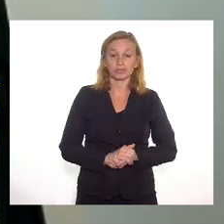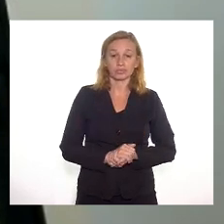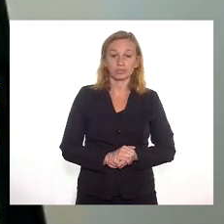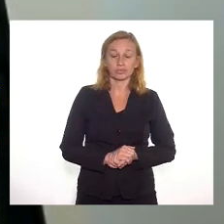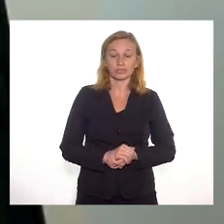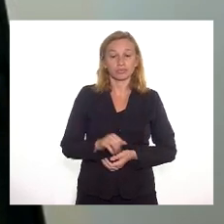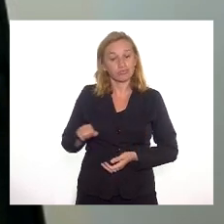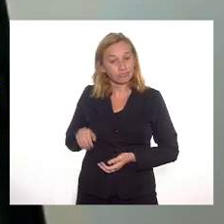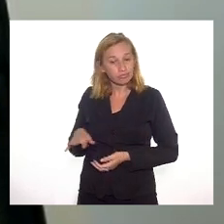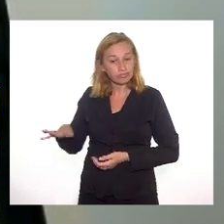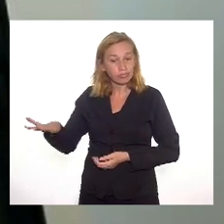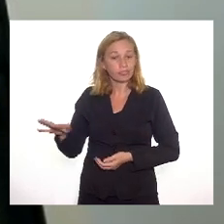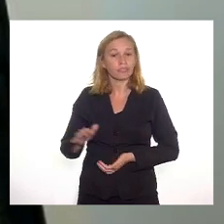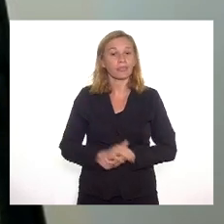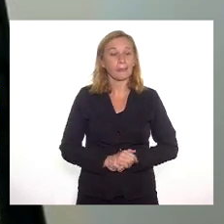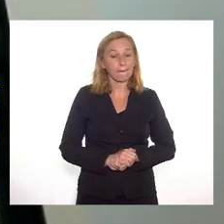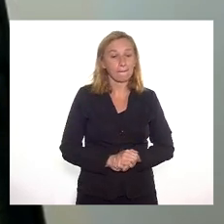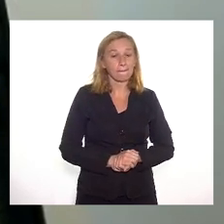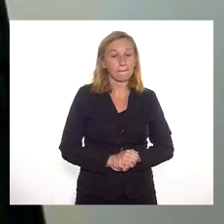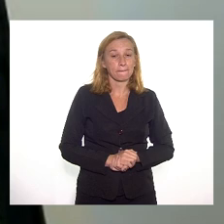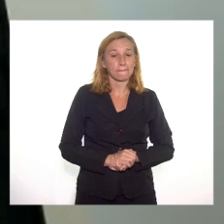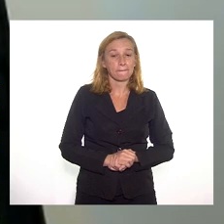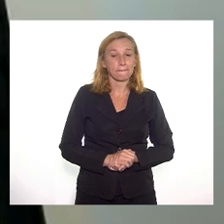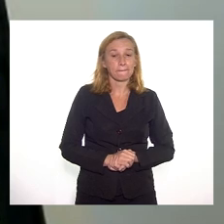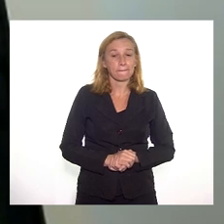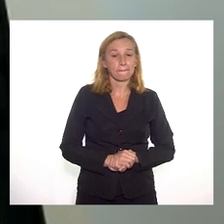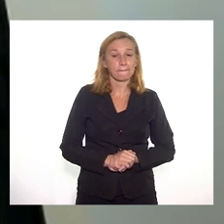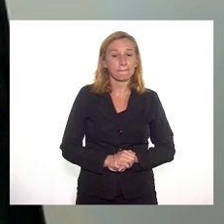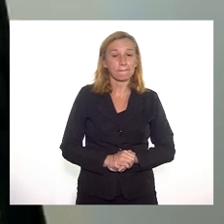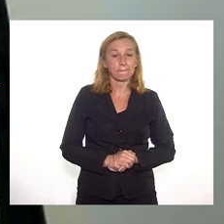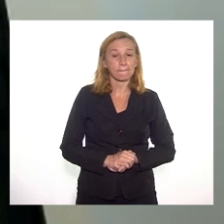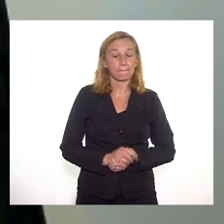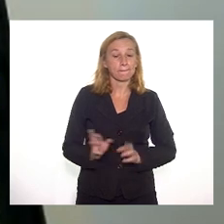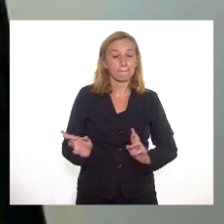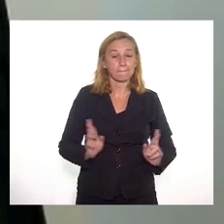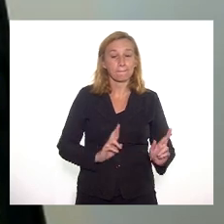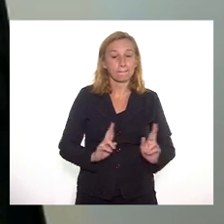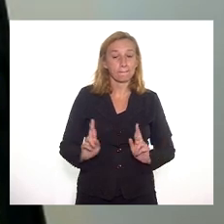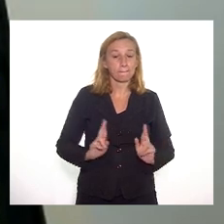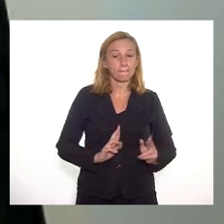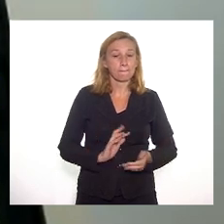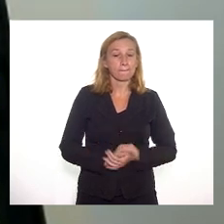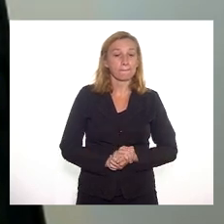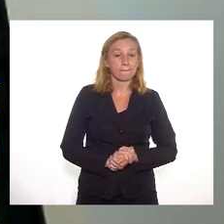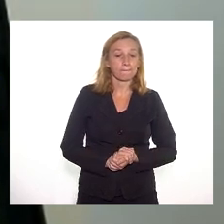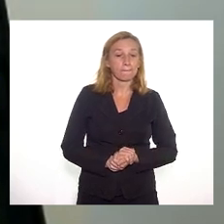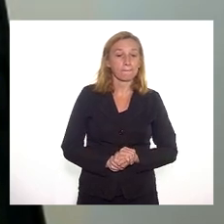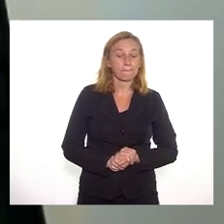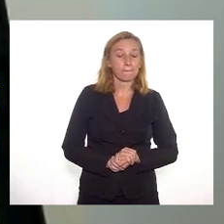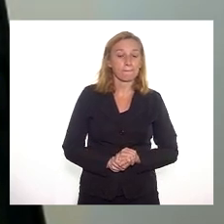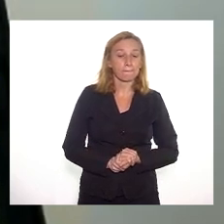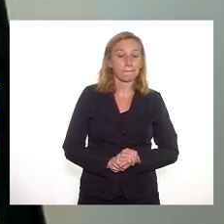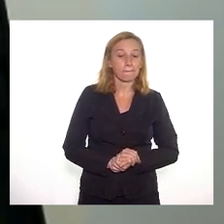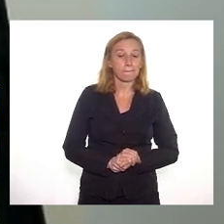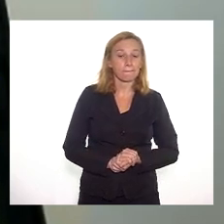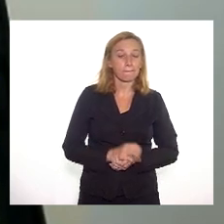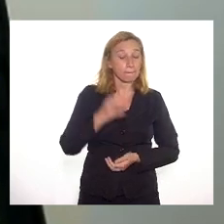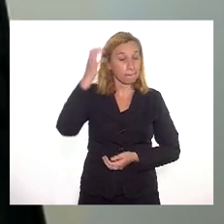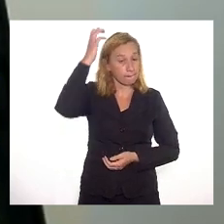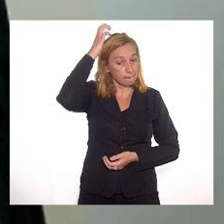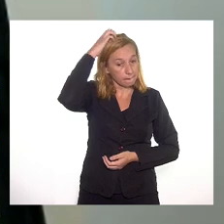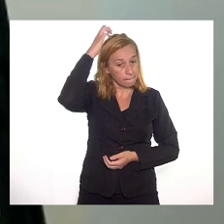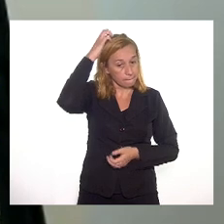comunidade, de favela, né, com relação a culpabilidade estendida para a